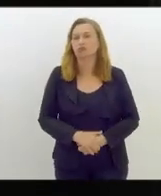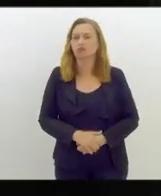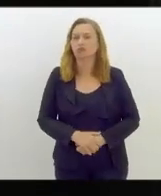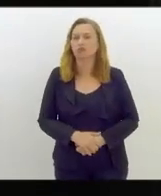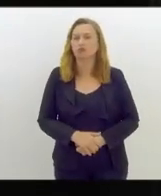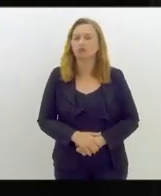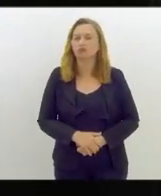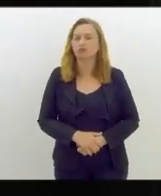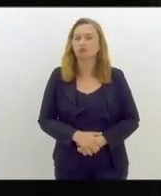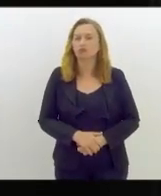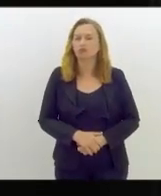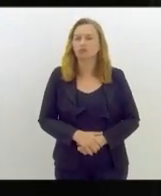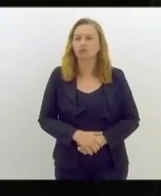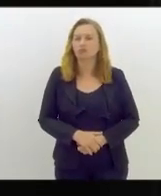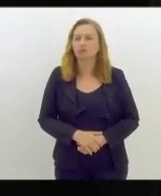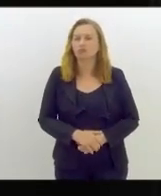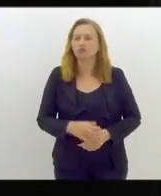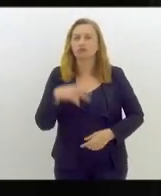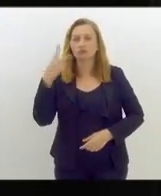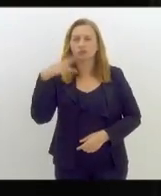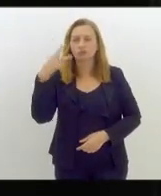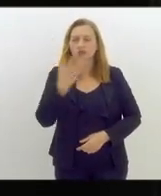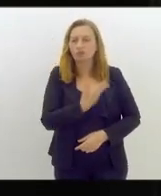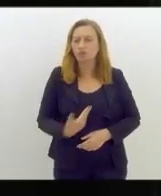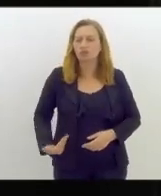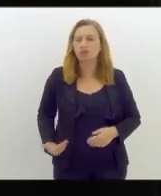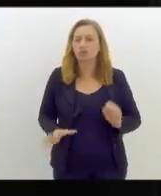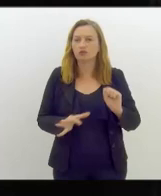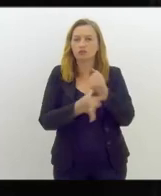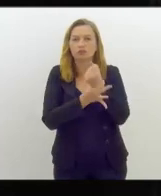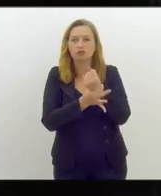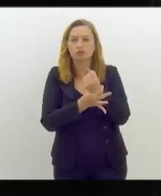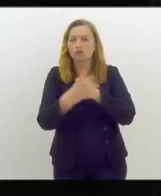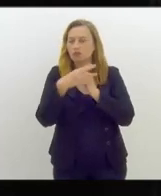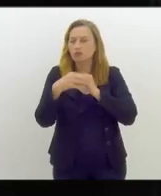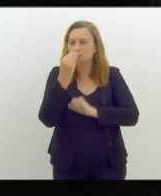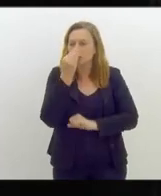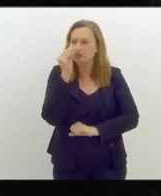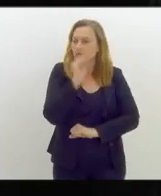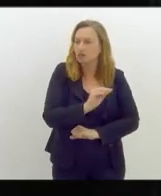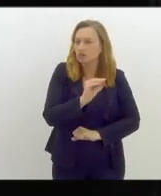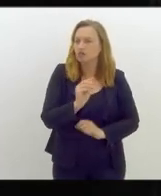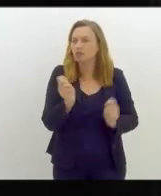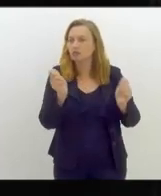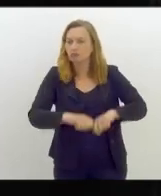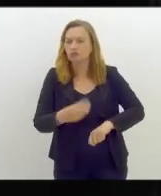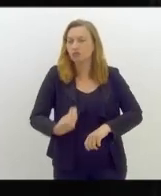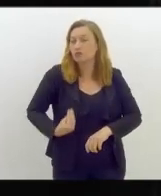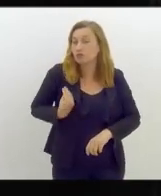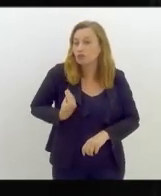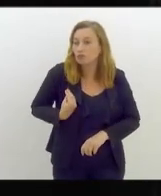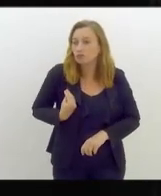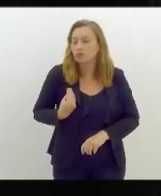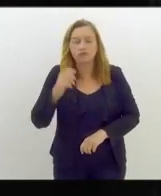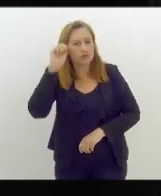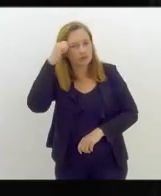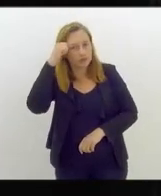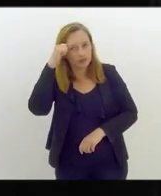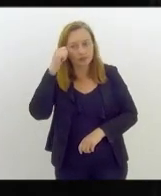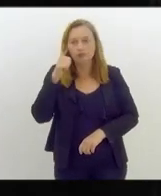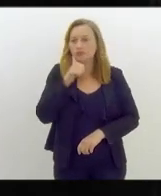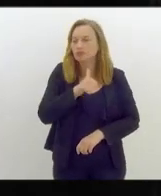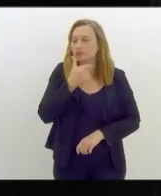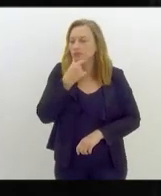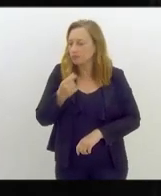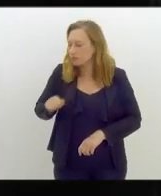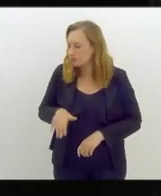é alvo de uma política pública de segurança que ignora a possibilidade de vida dos pretos e pretas dentro